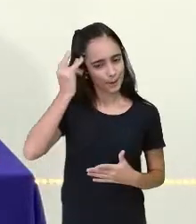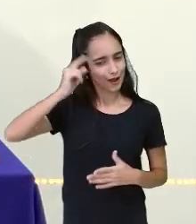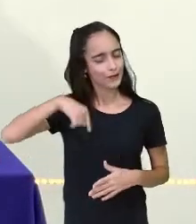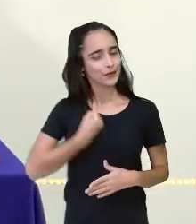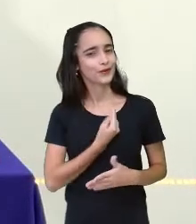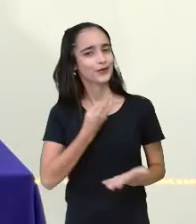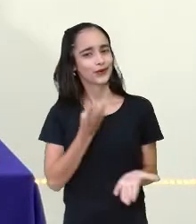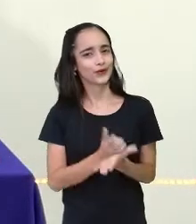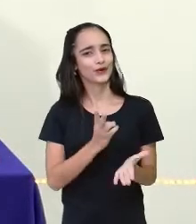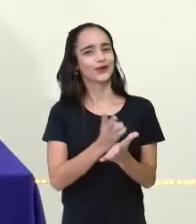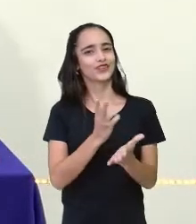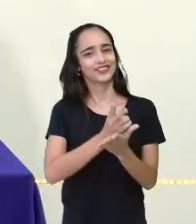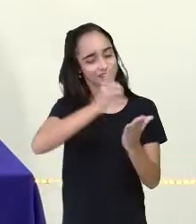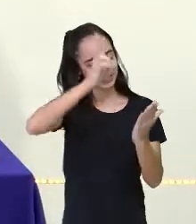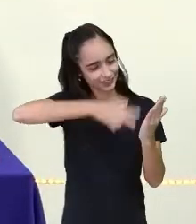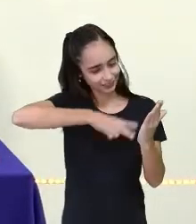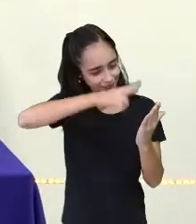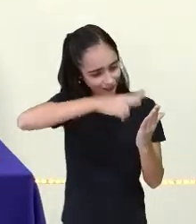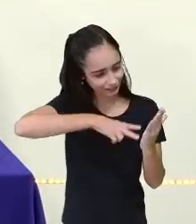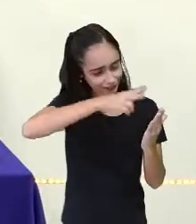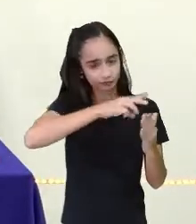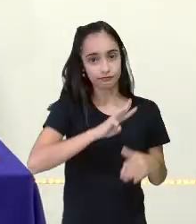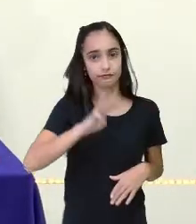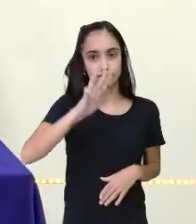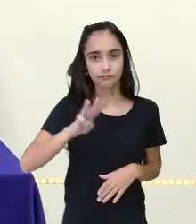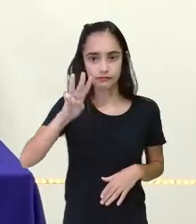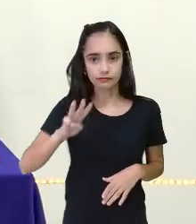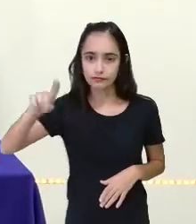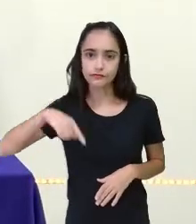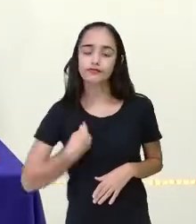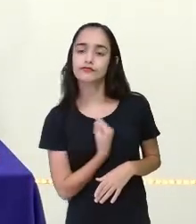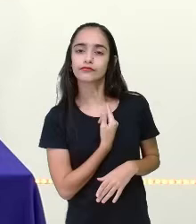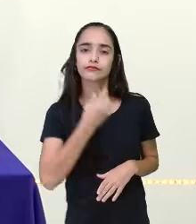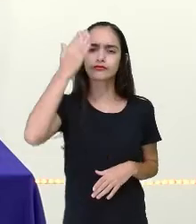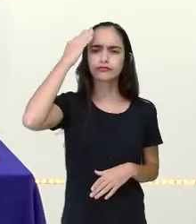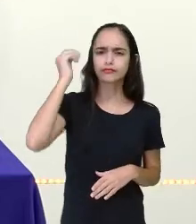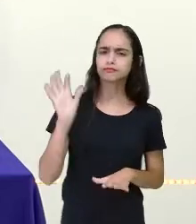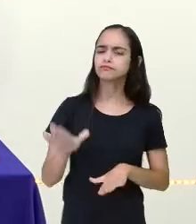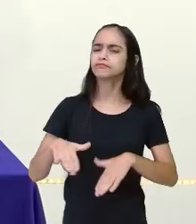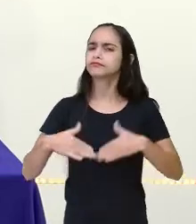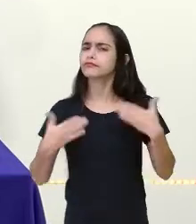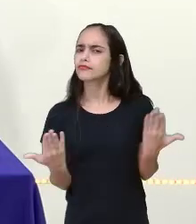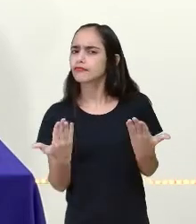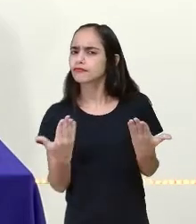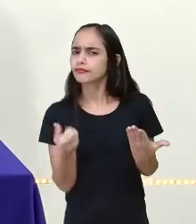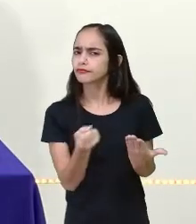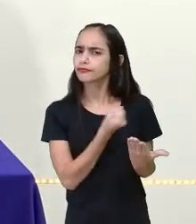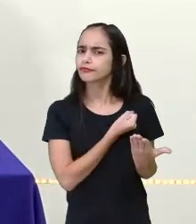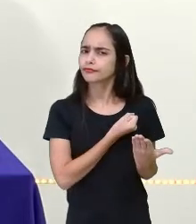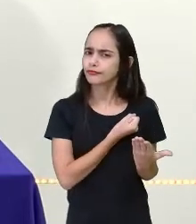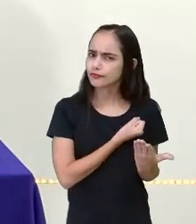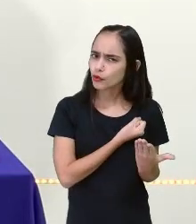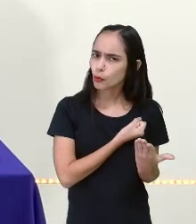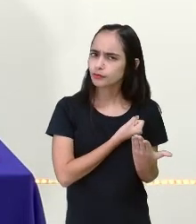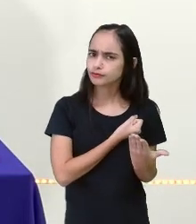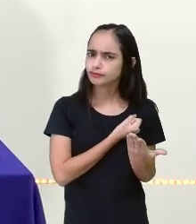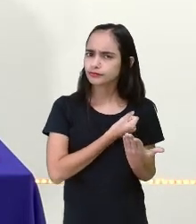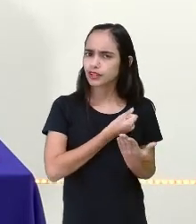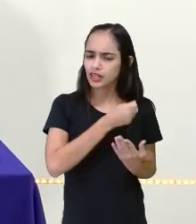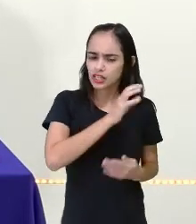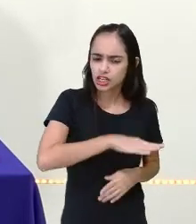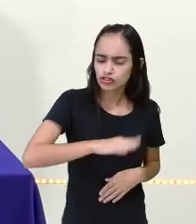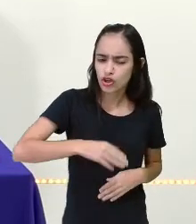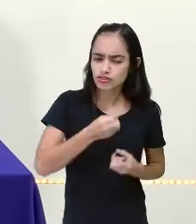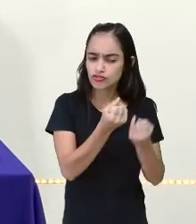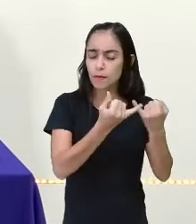Livros, né? Para a gente saber quais são os números ali que eles sugerem para que ela faça a